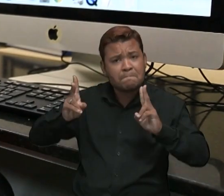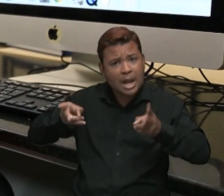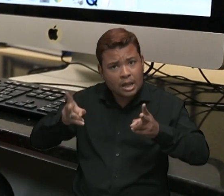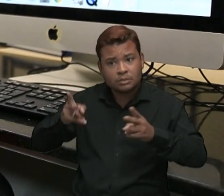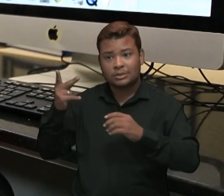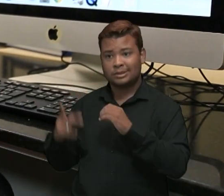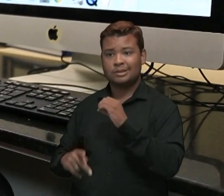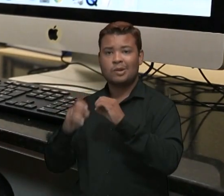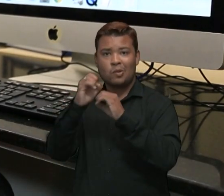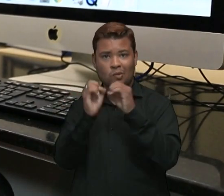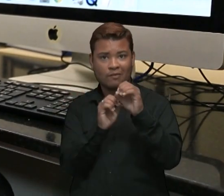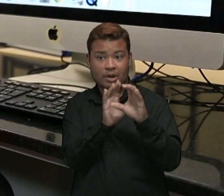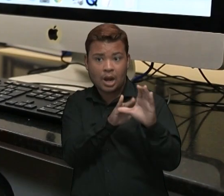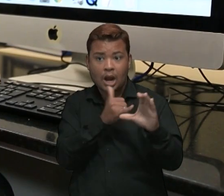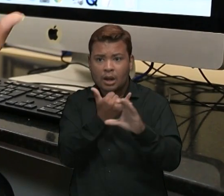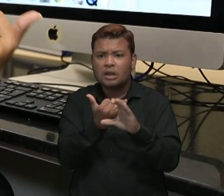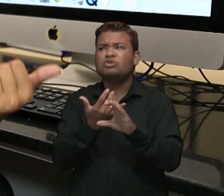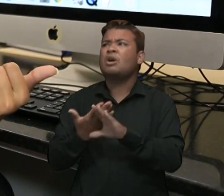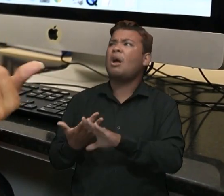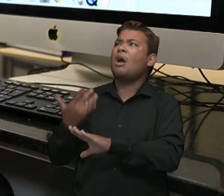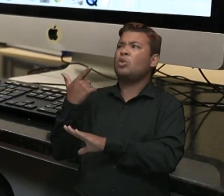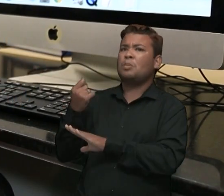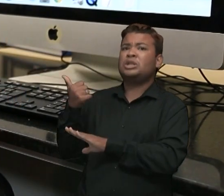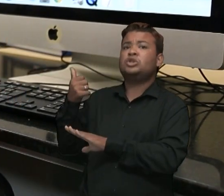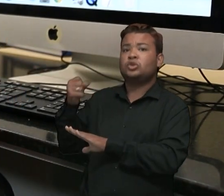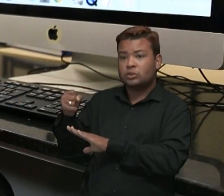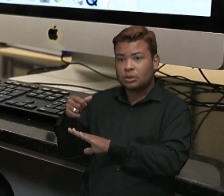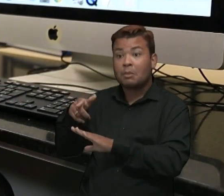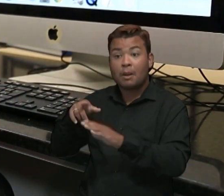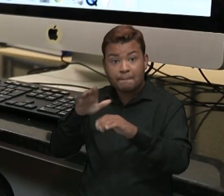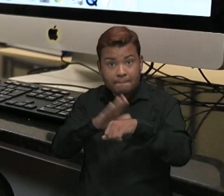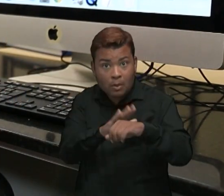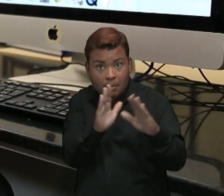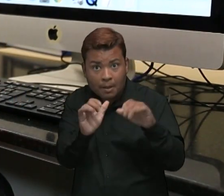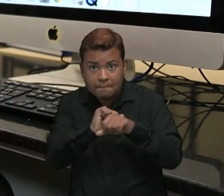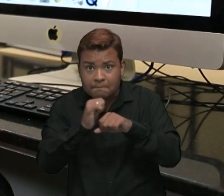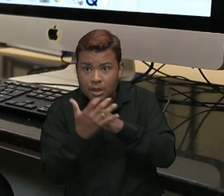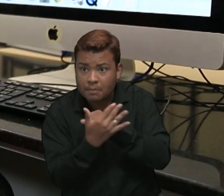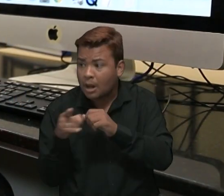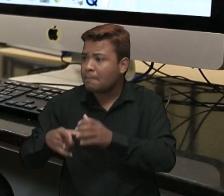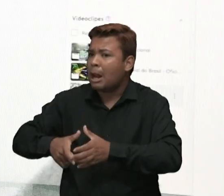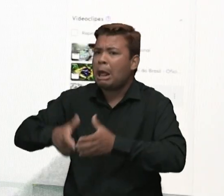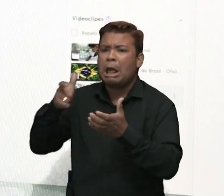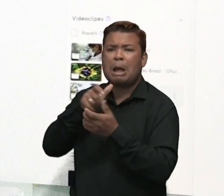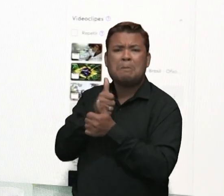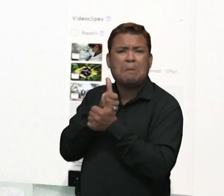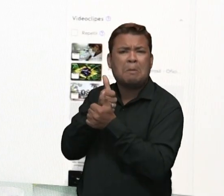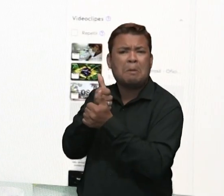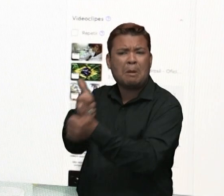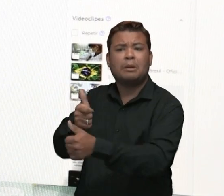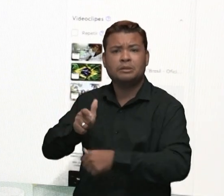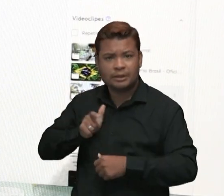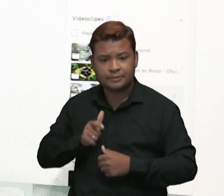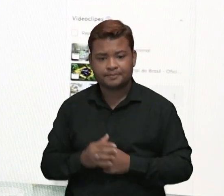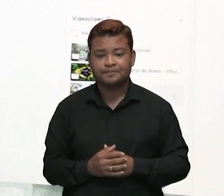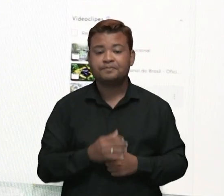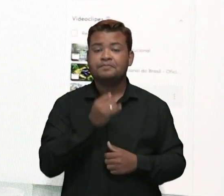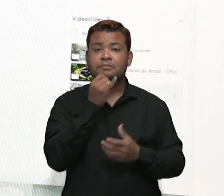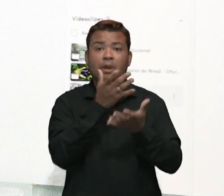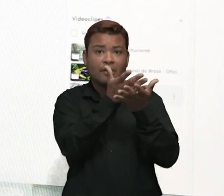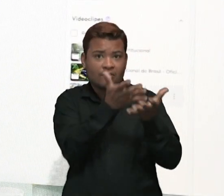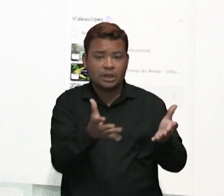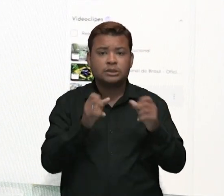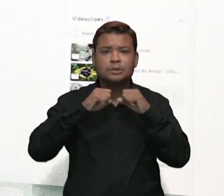da UFG, que existia desde 2018, cresceu ainda mais. Eventos como